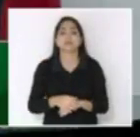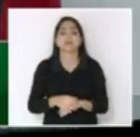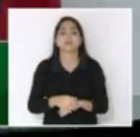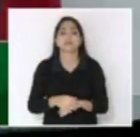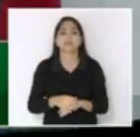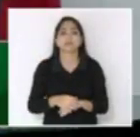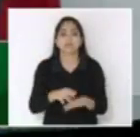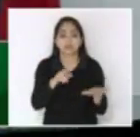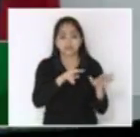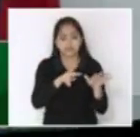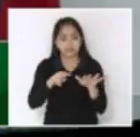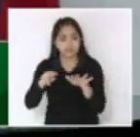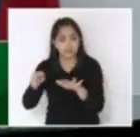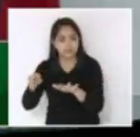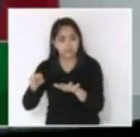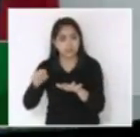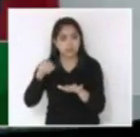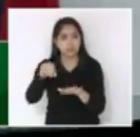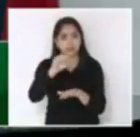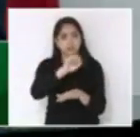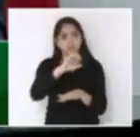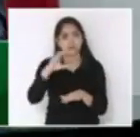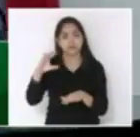Semana Farroupilha de Santa Catarina. E quando